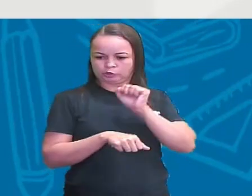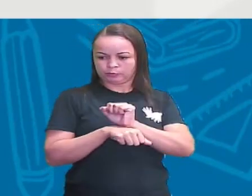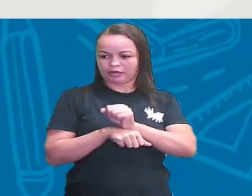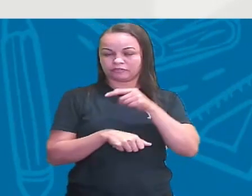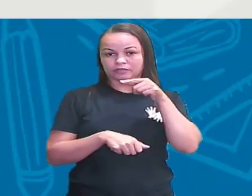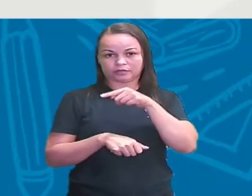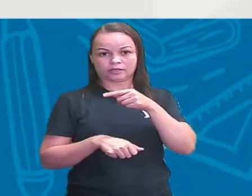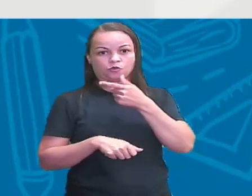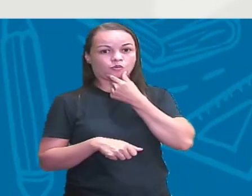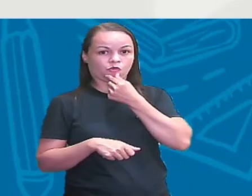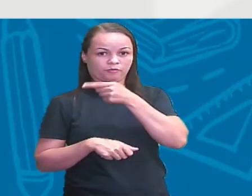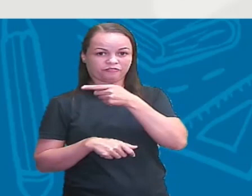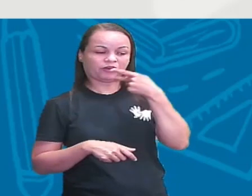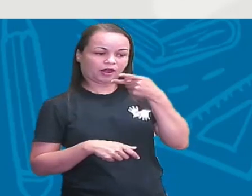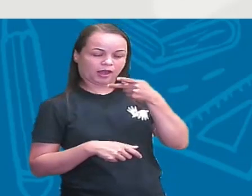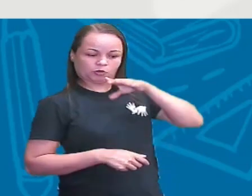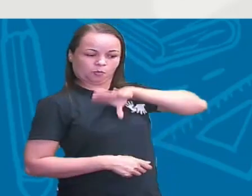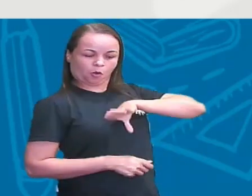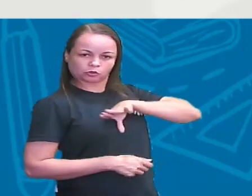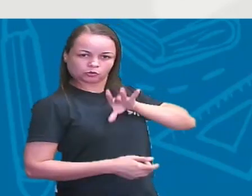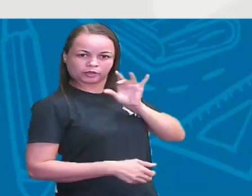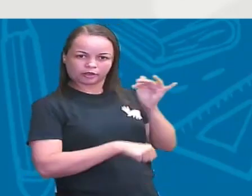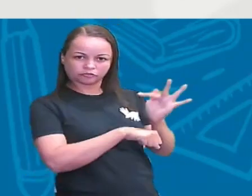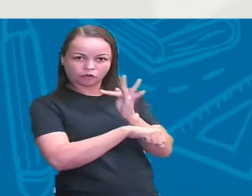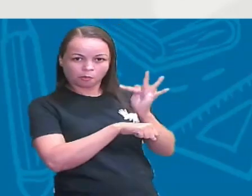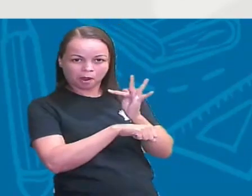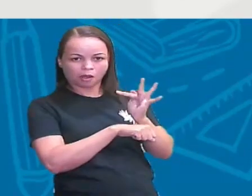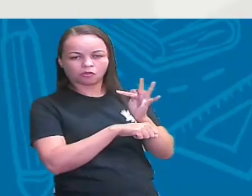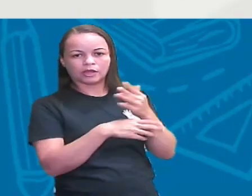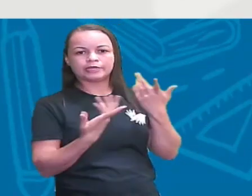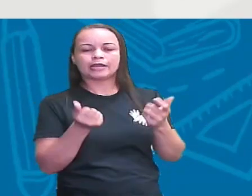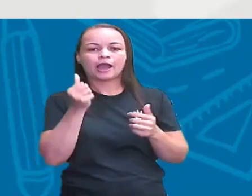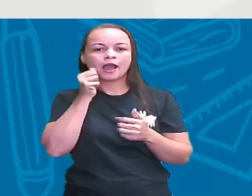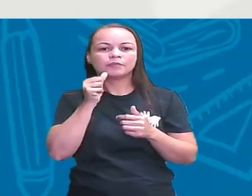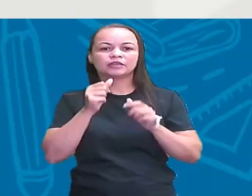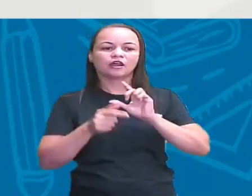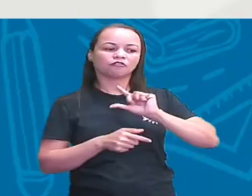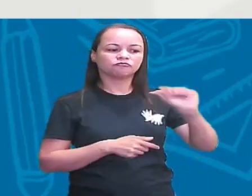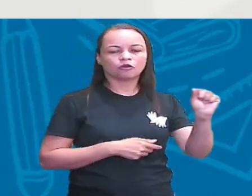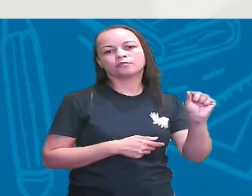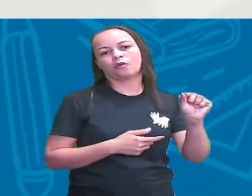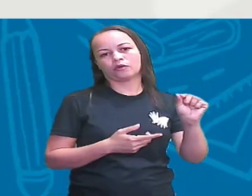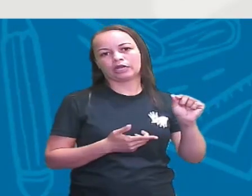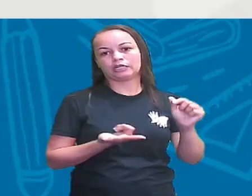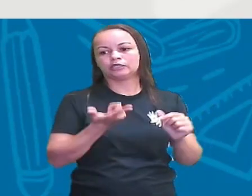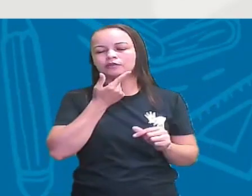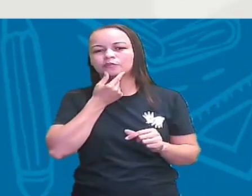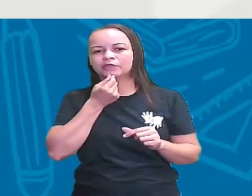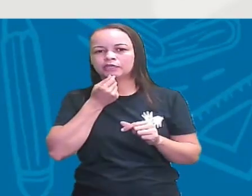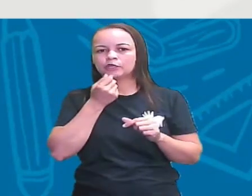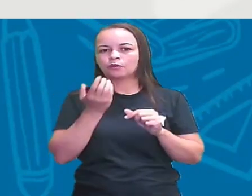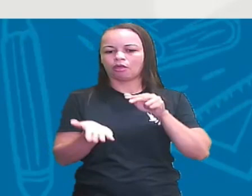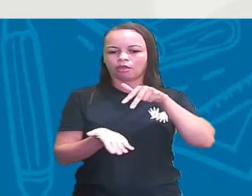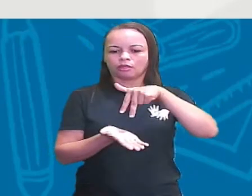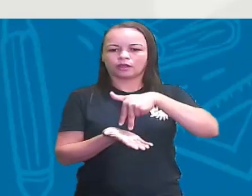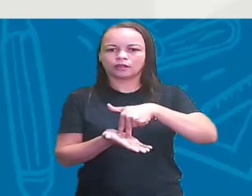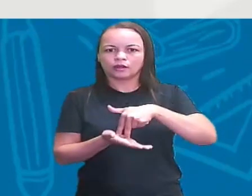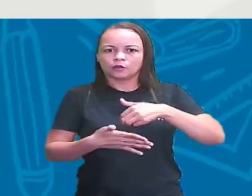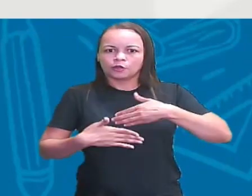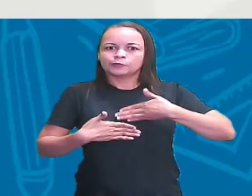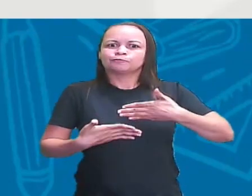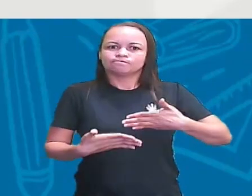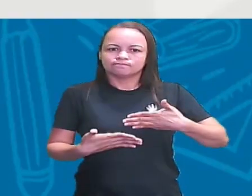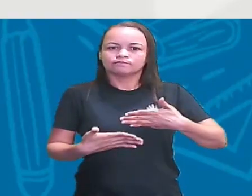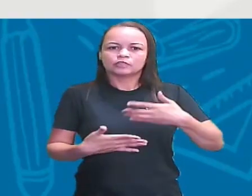falasse um português padrão e ele não a correspondeu, ela foi embora e ele está ali com a cara de